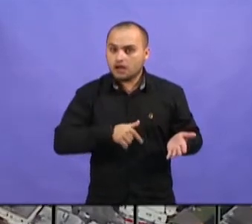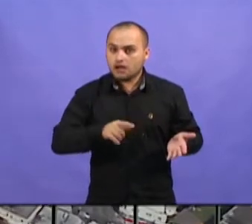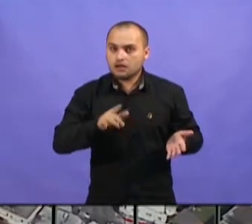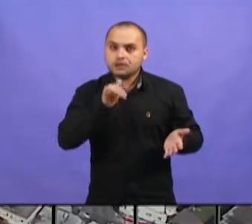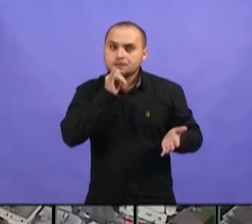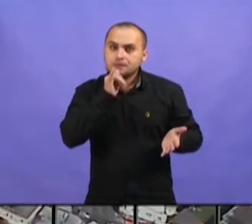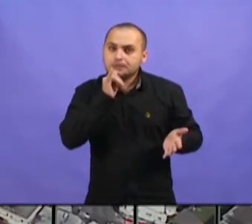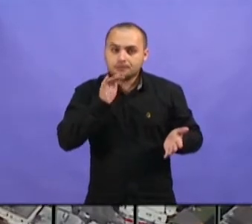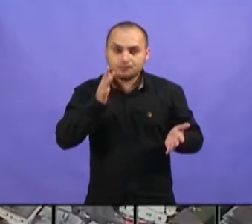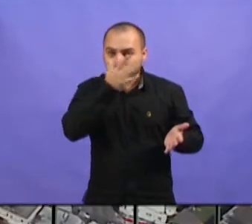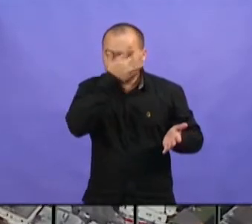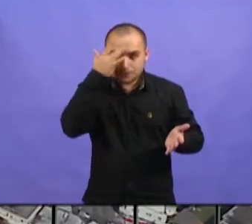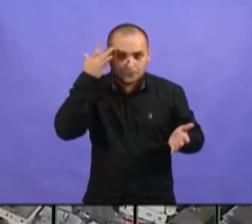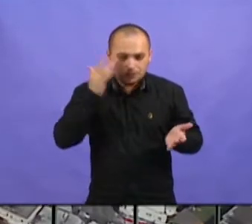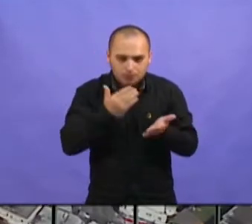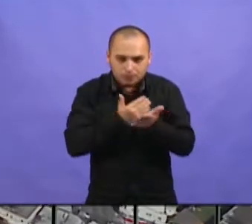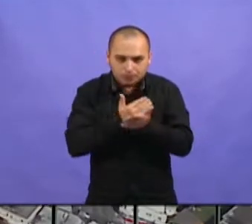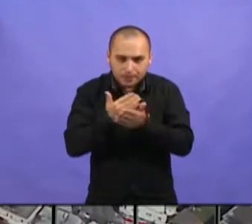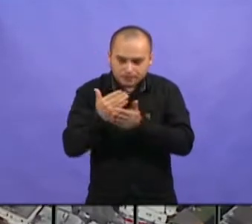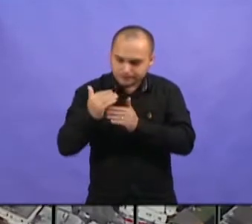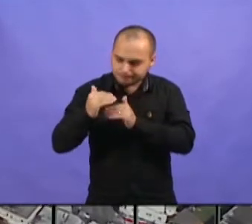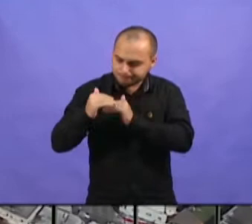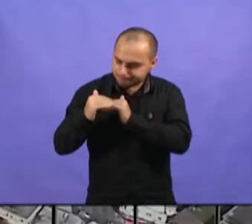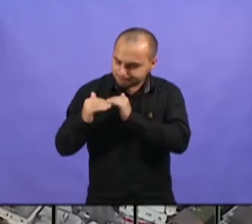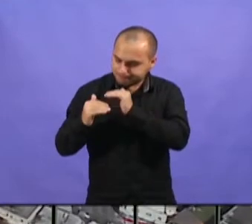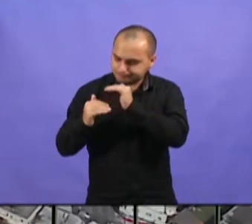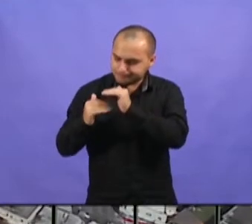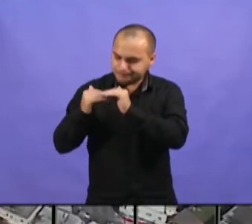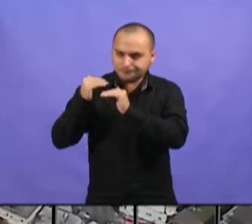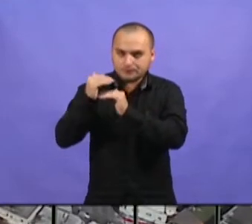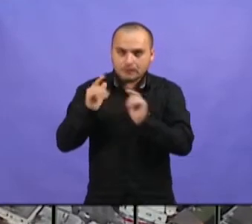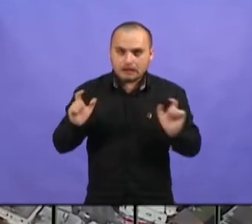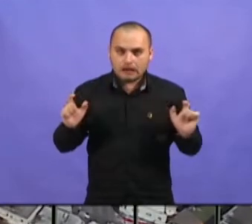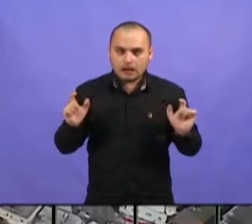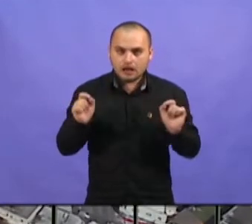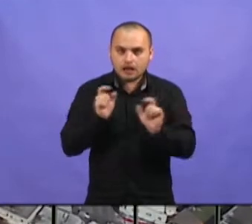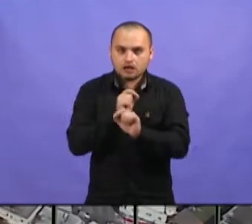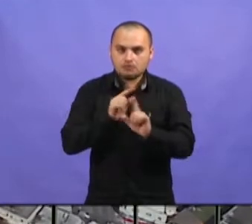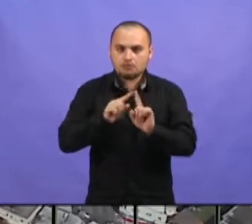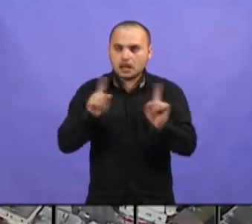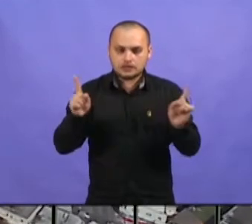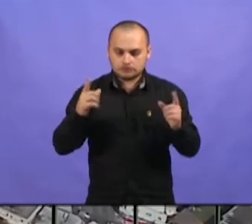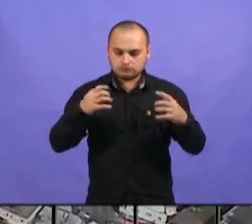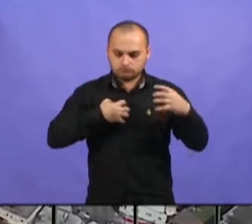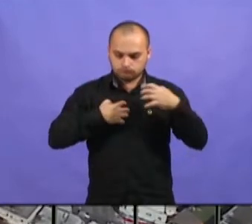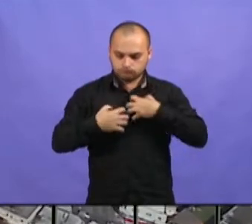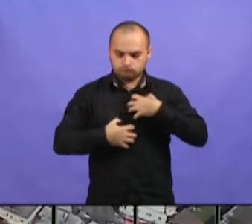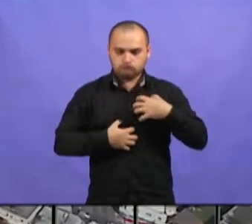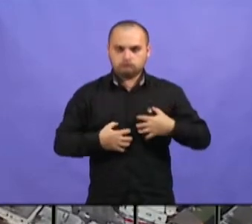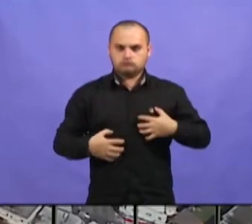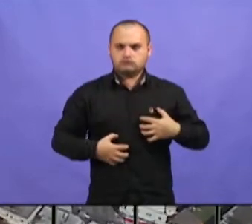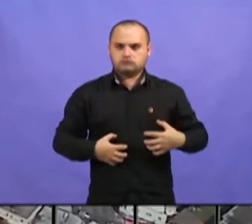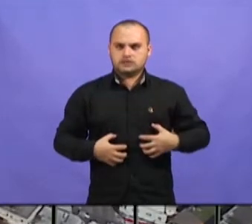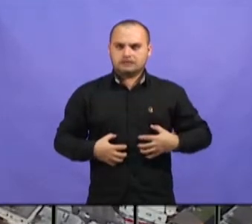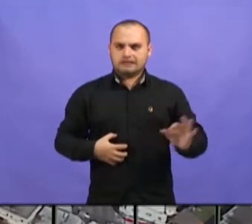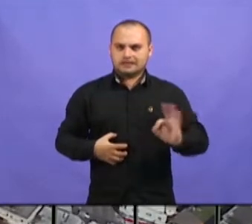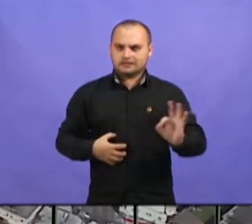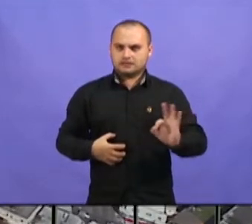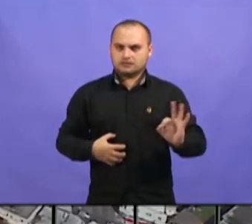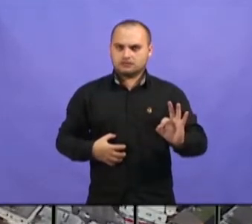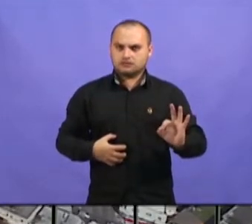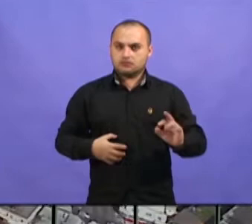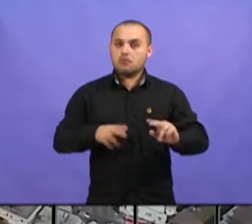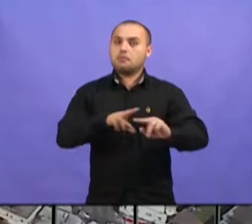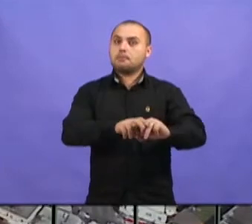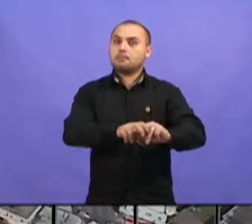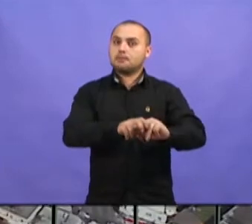o desenvolvimento do câncer e não ter nenhum sintoma. E só apresentar sintoma quando a doença já for mais séria. Por